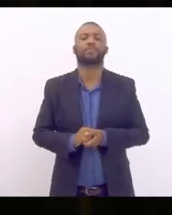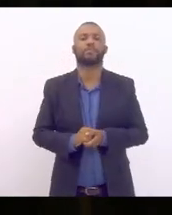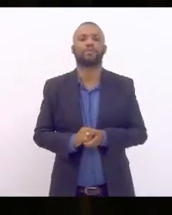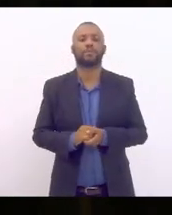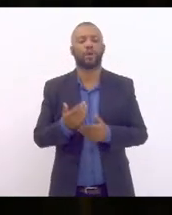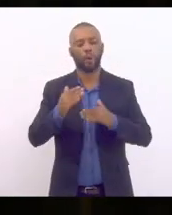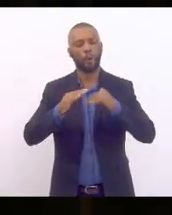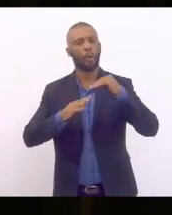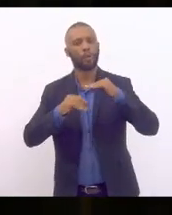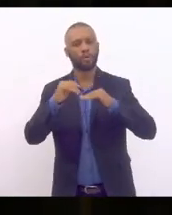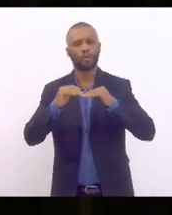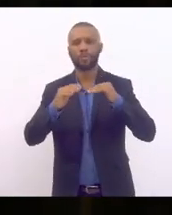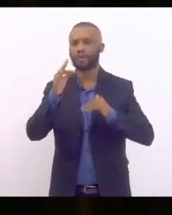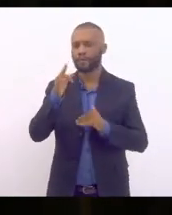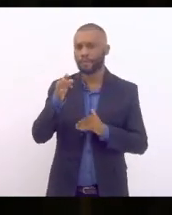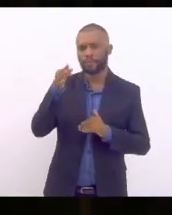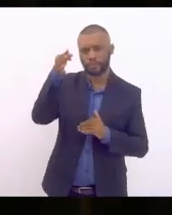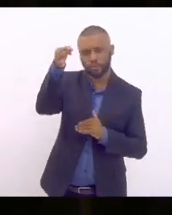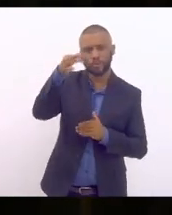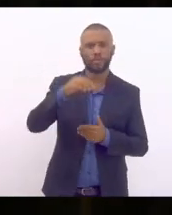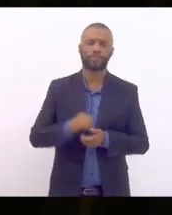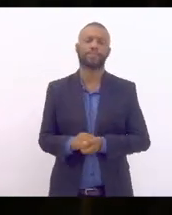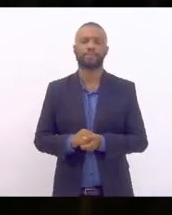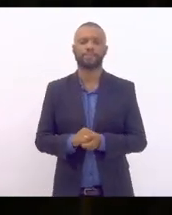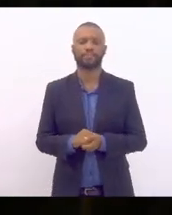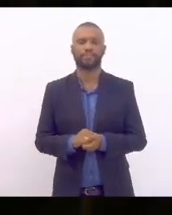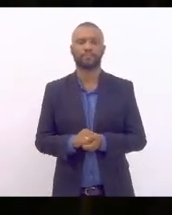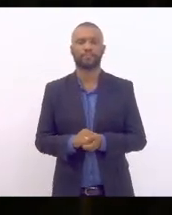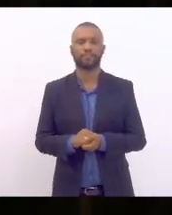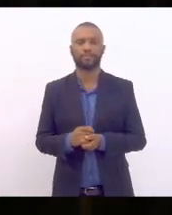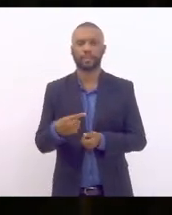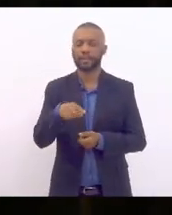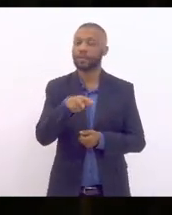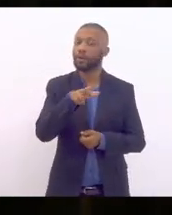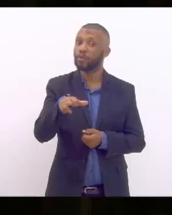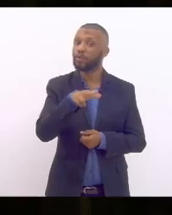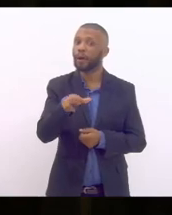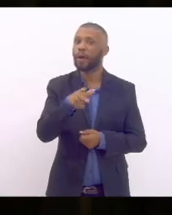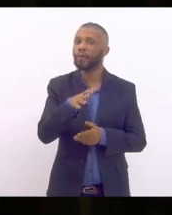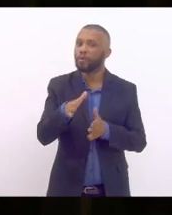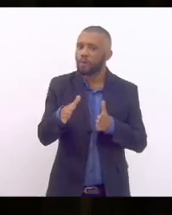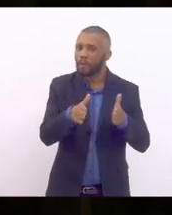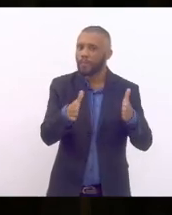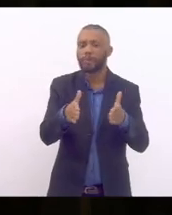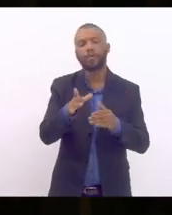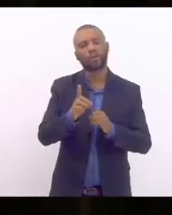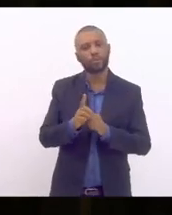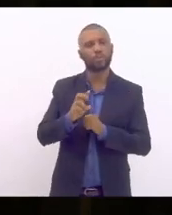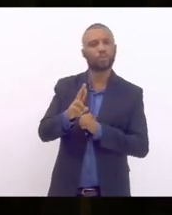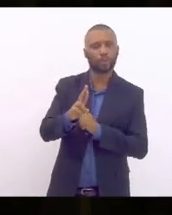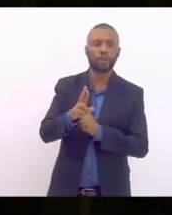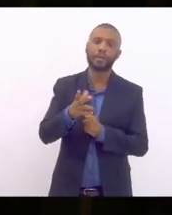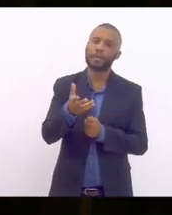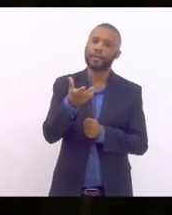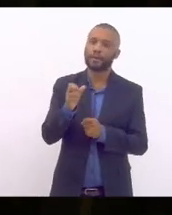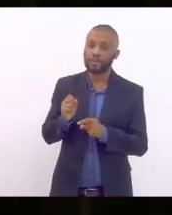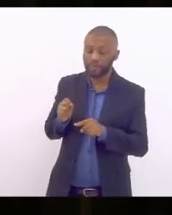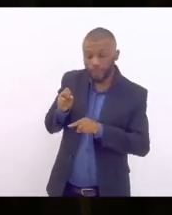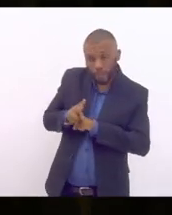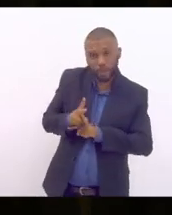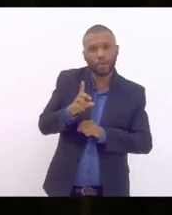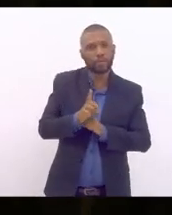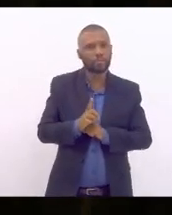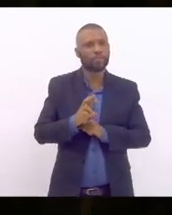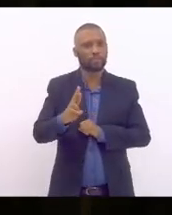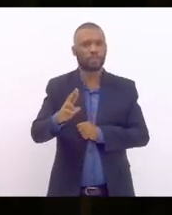construindo futuro é esse não é o caminho que os autores gostariam quando a gente entra no doutorado